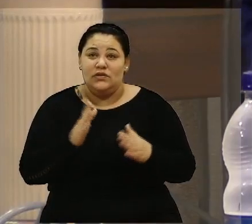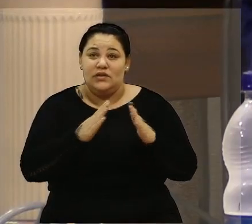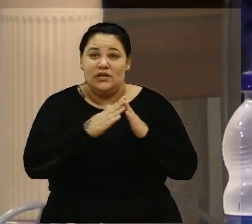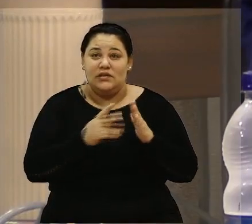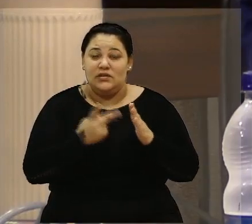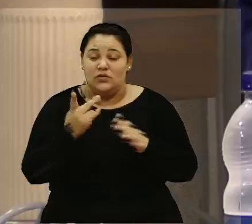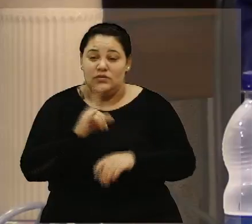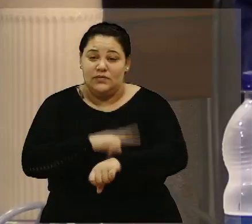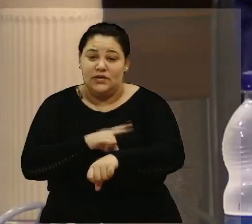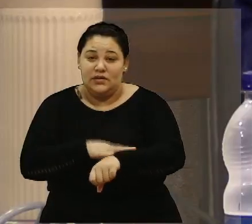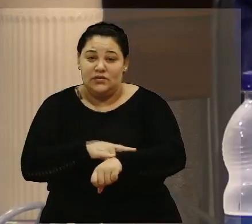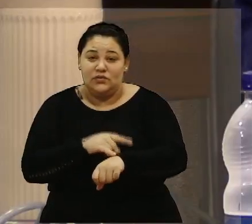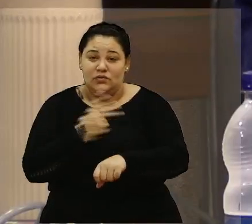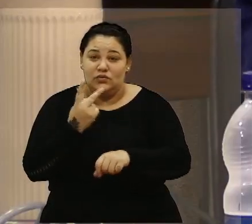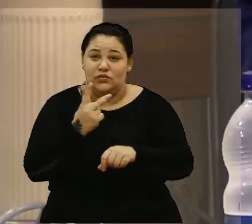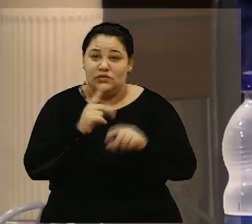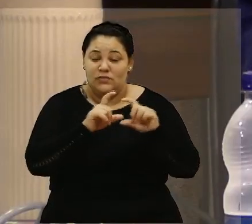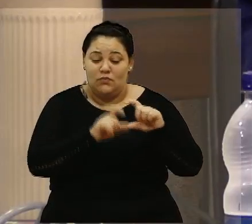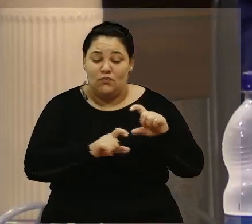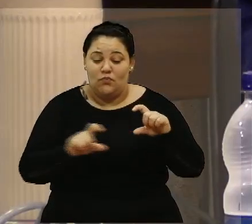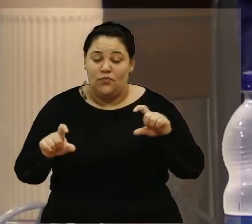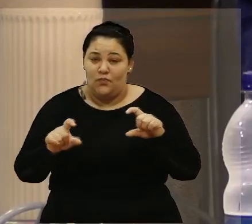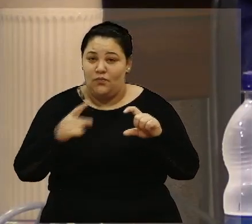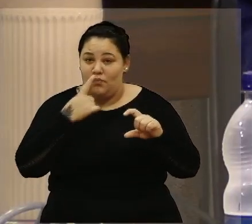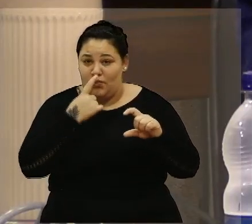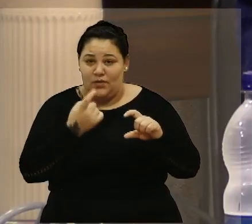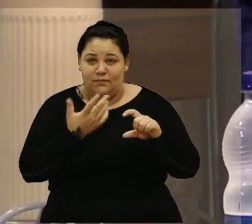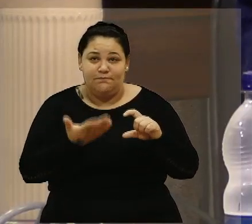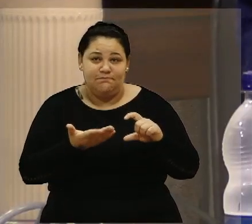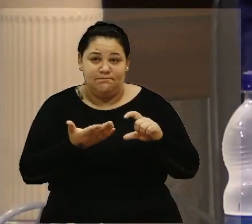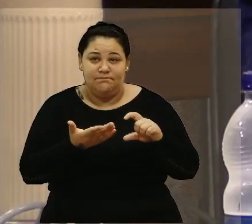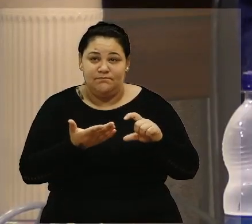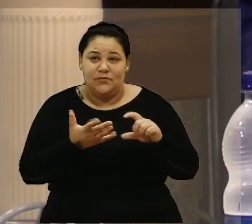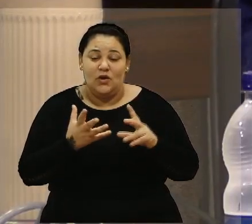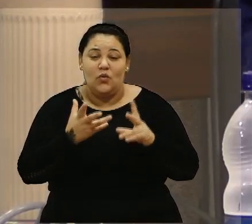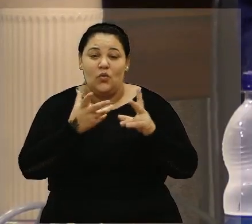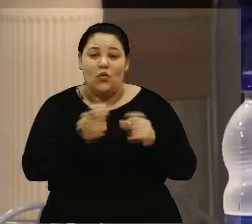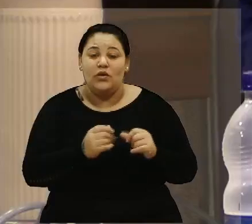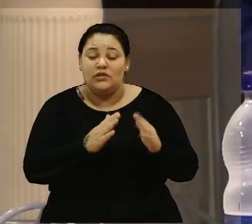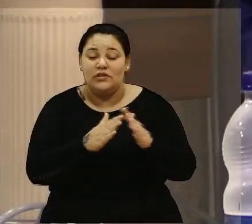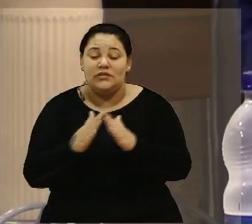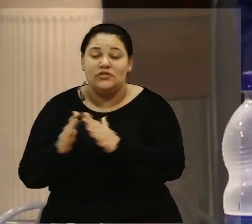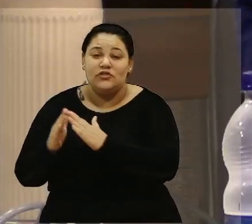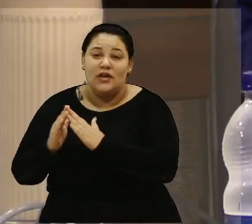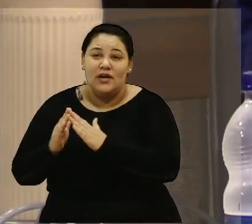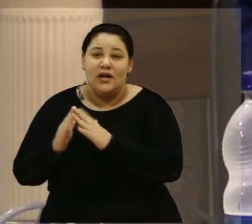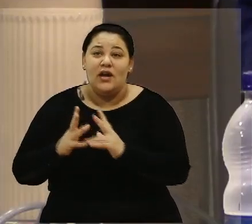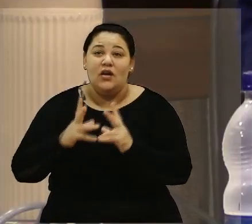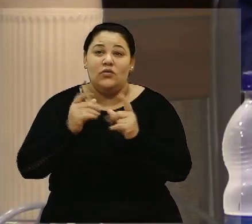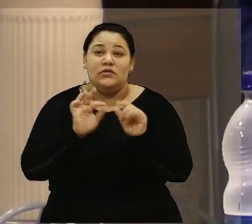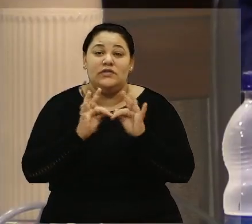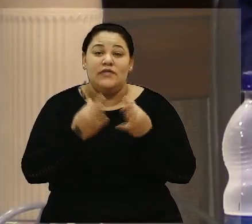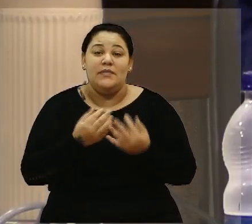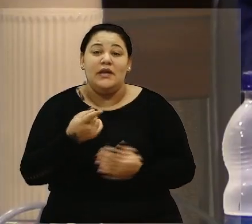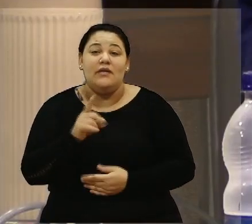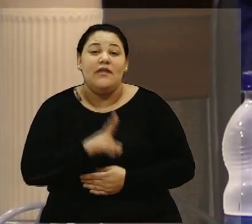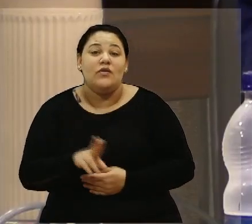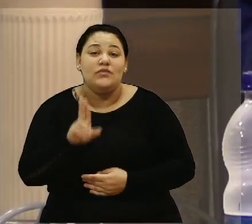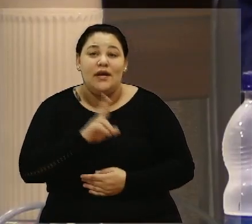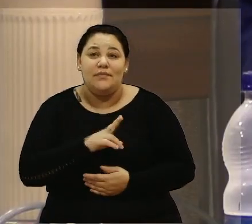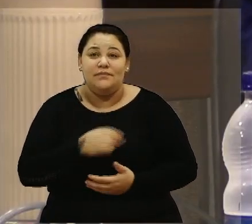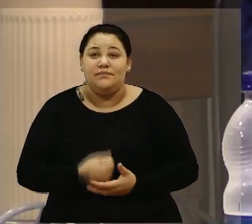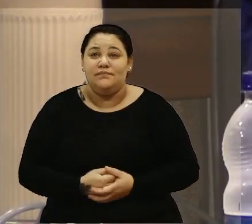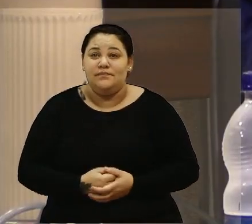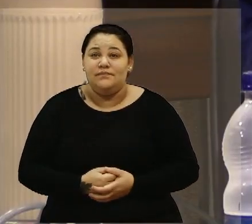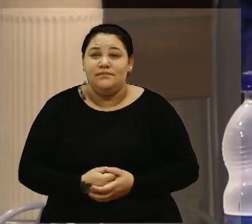fossas. Transforma isso em chácara. Quantas chácaras vai ter? Quantas famílias vão estar ocupando?